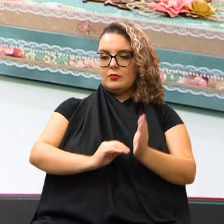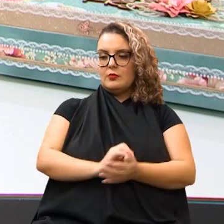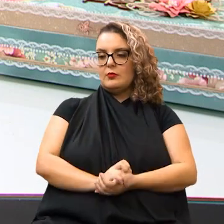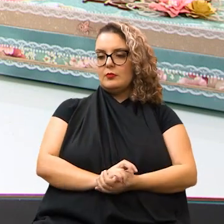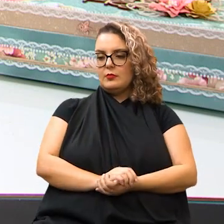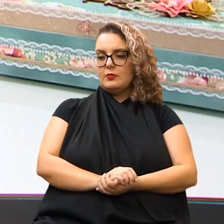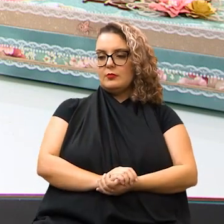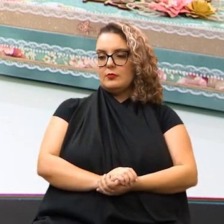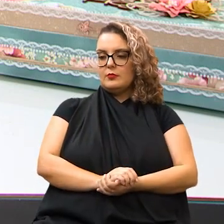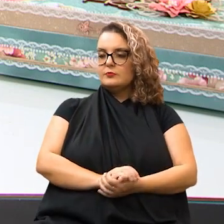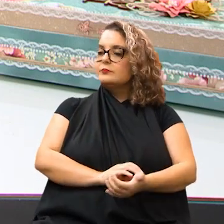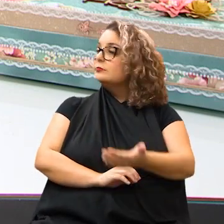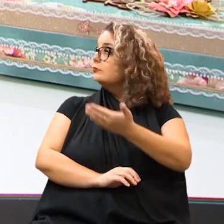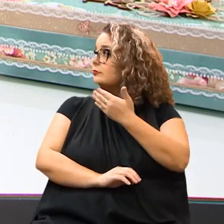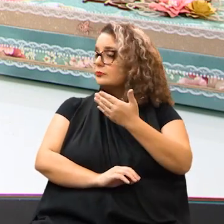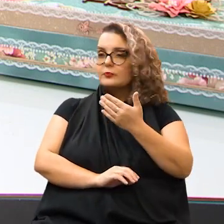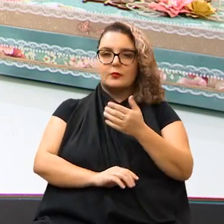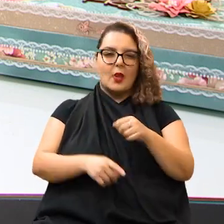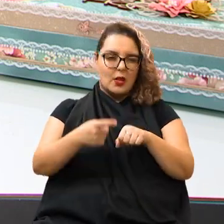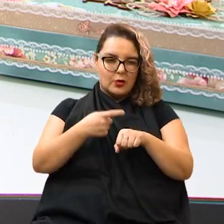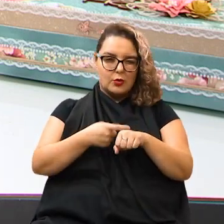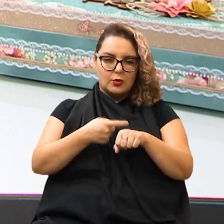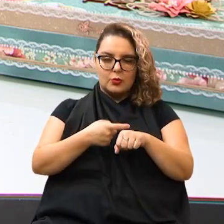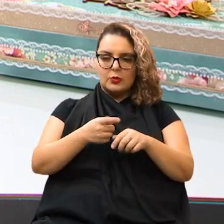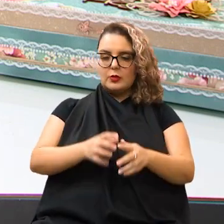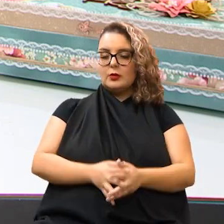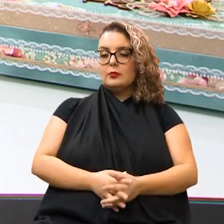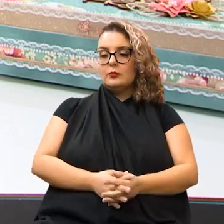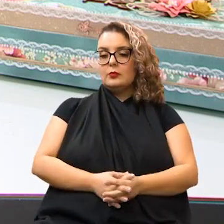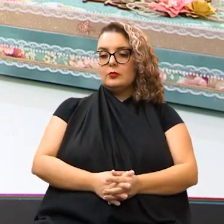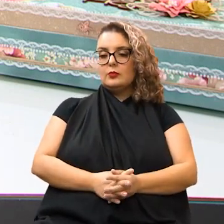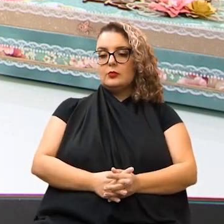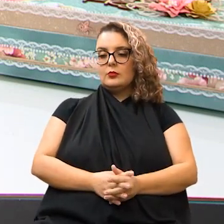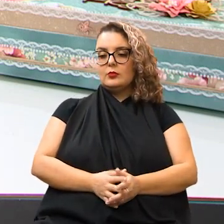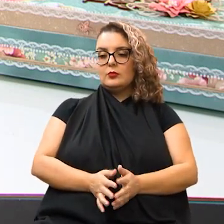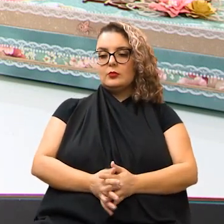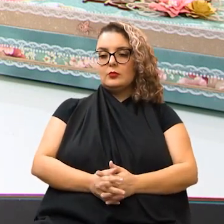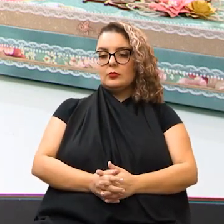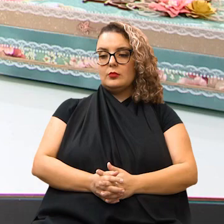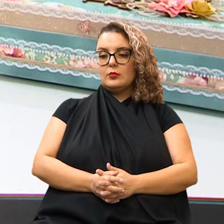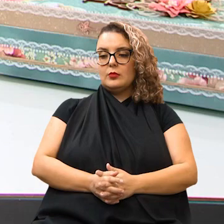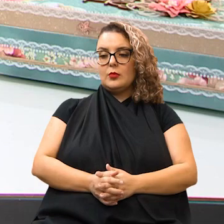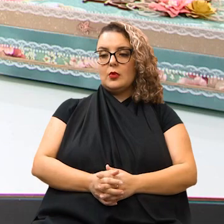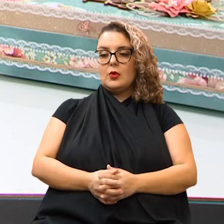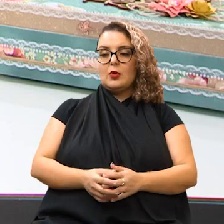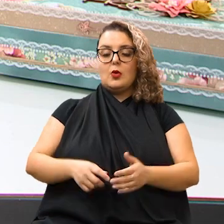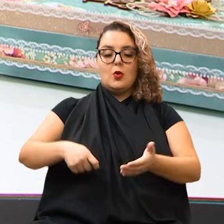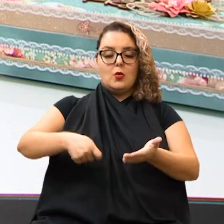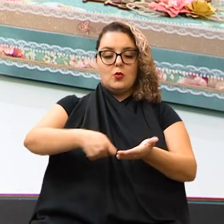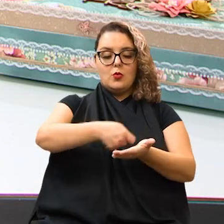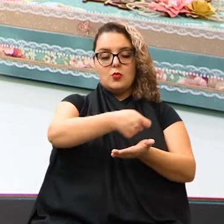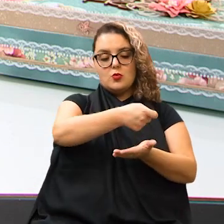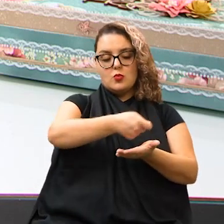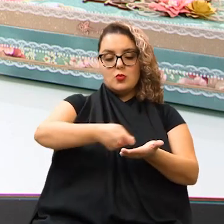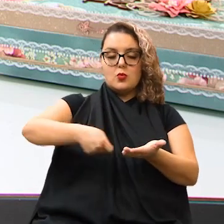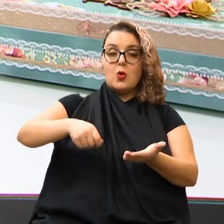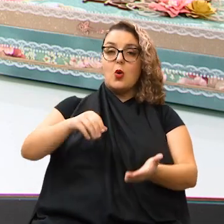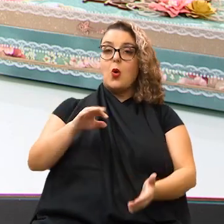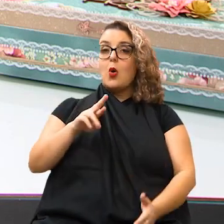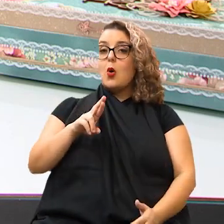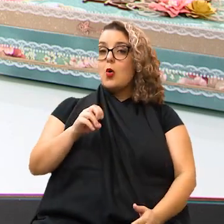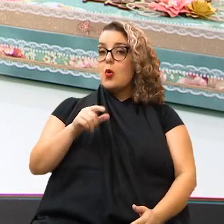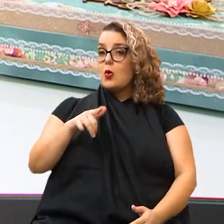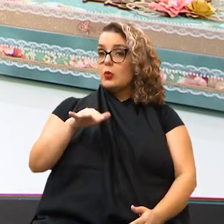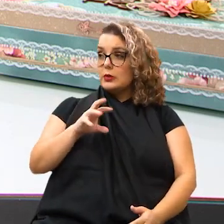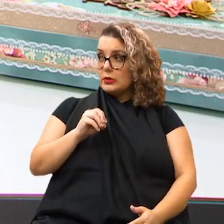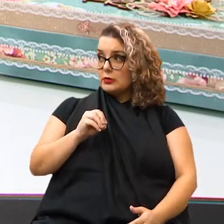pode até ser um pincelzinho assim, durinho, porque eu utilizo sempre, deixa eu pegar aqui, um rolinho de espuma. O